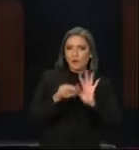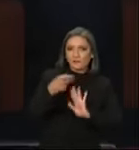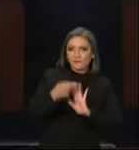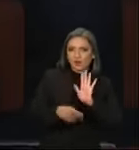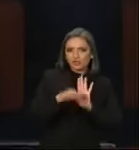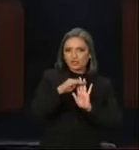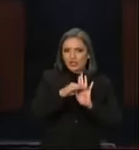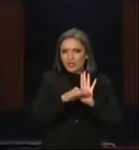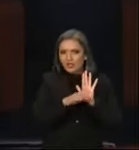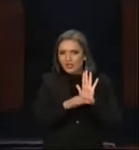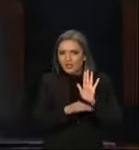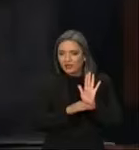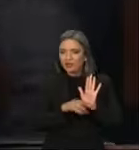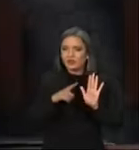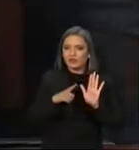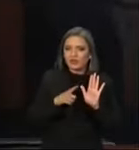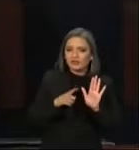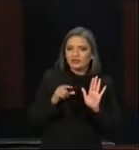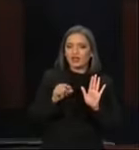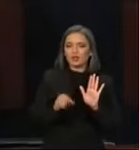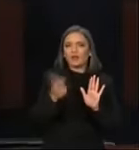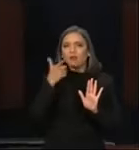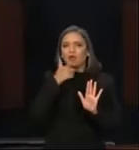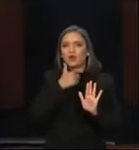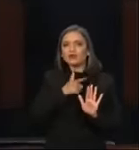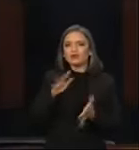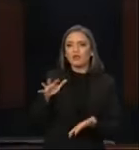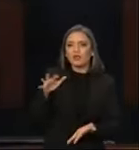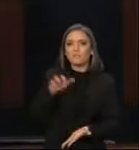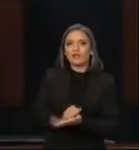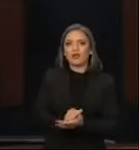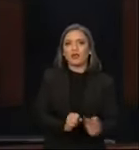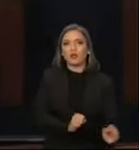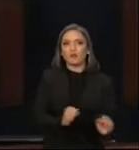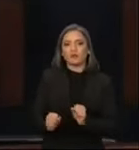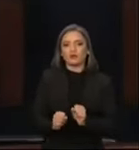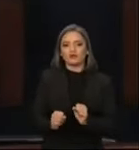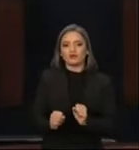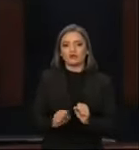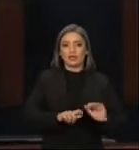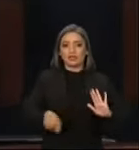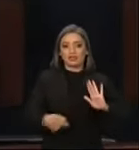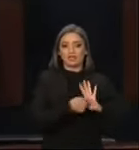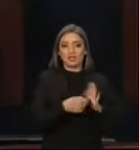retenção heterodoxa do poder, página 9 da denúncia.